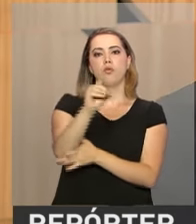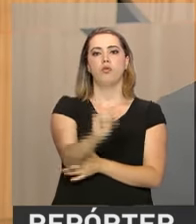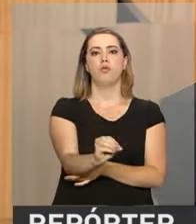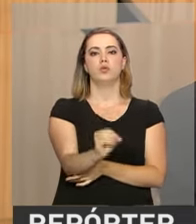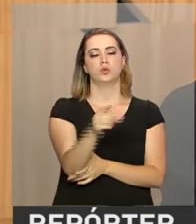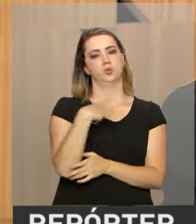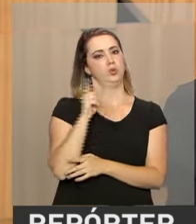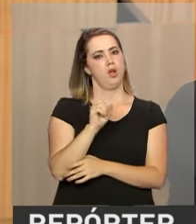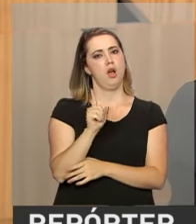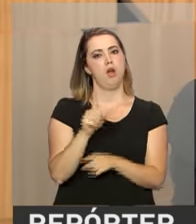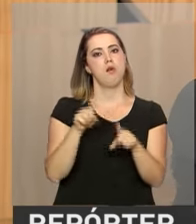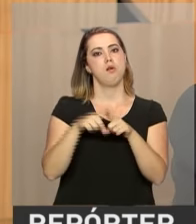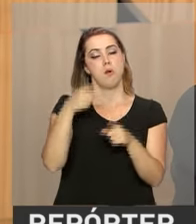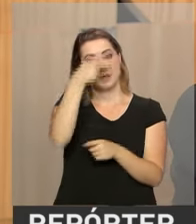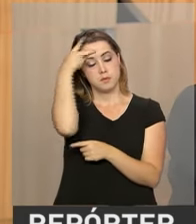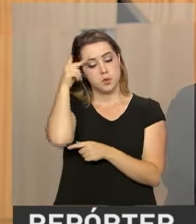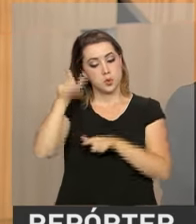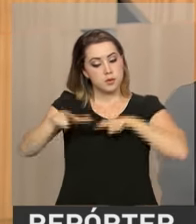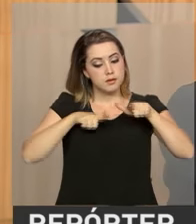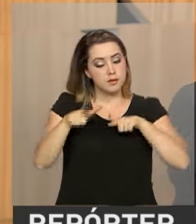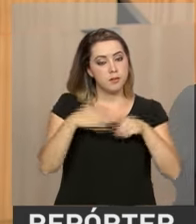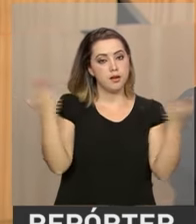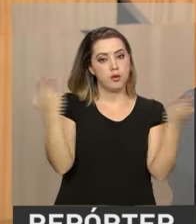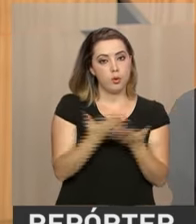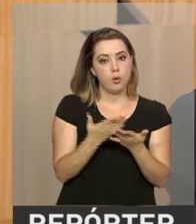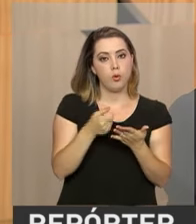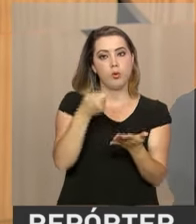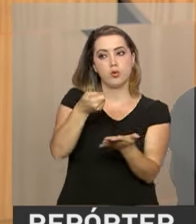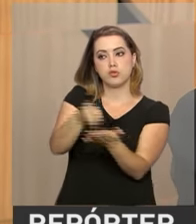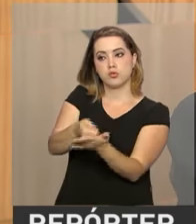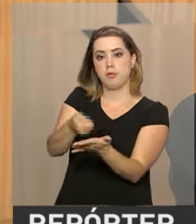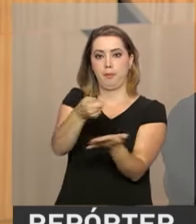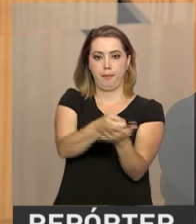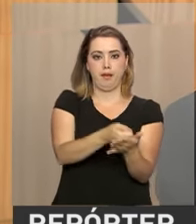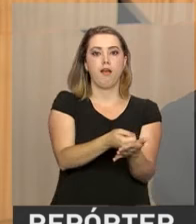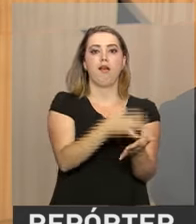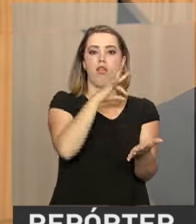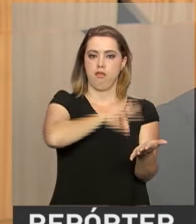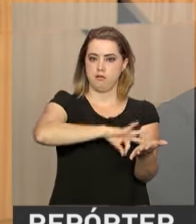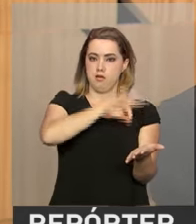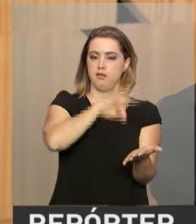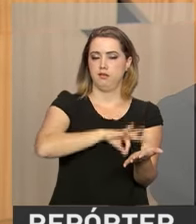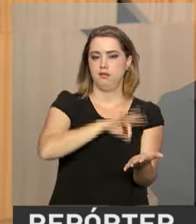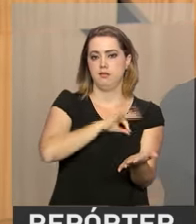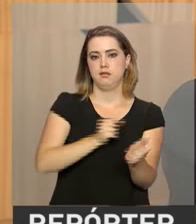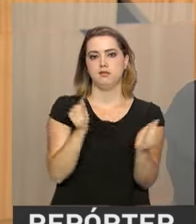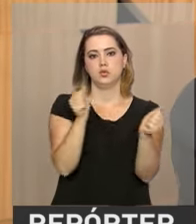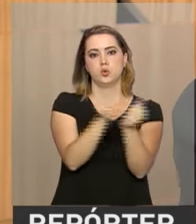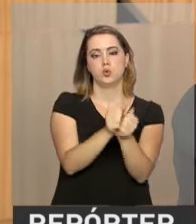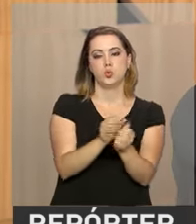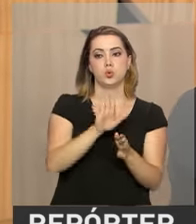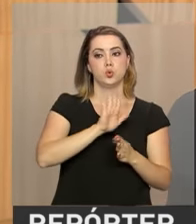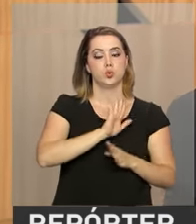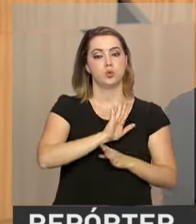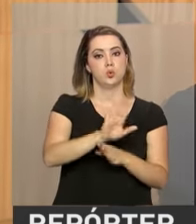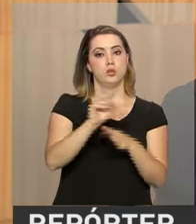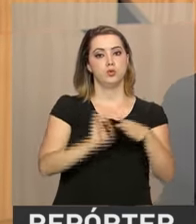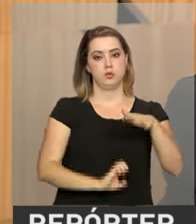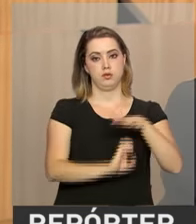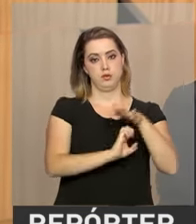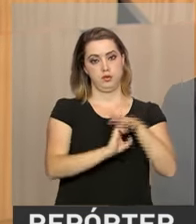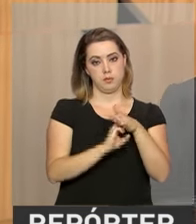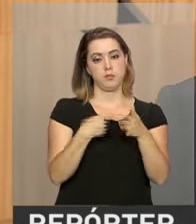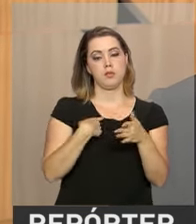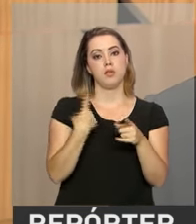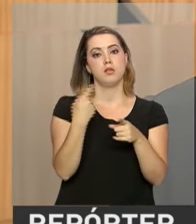seguinte os trabalhadores que estão trabalhando hoje desconta uma quantia do seu salário juntamente com uma contribuição que a empresa faz